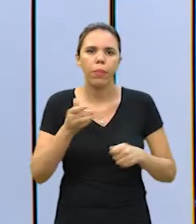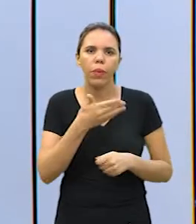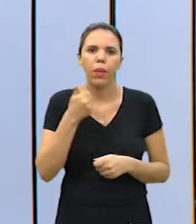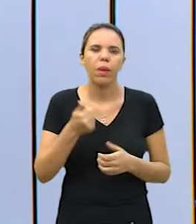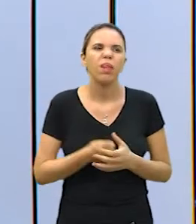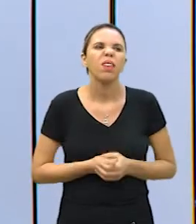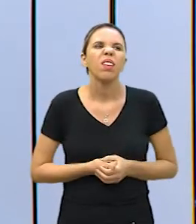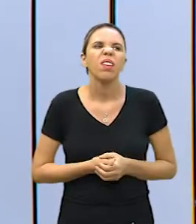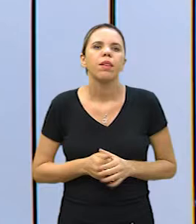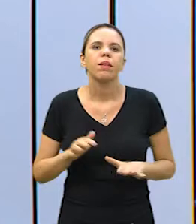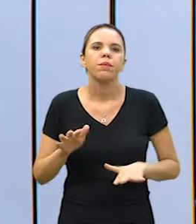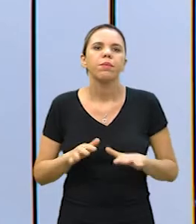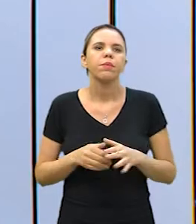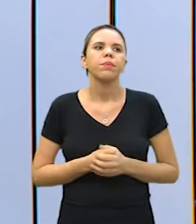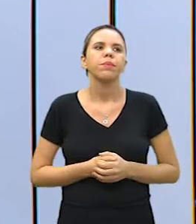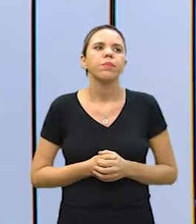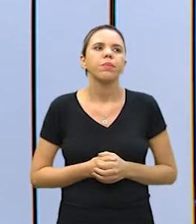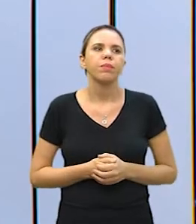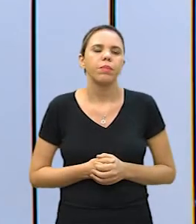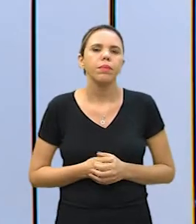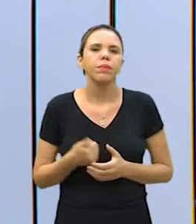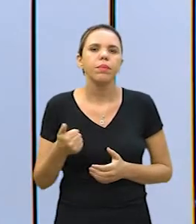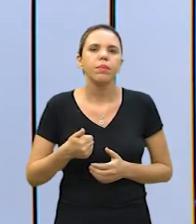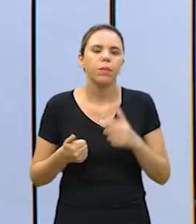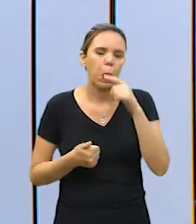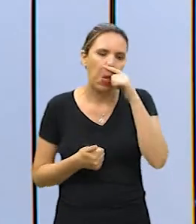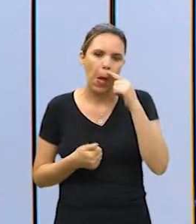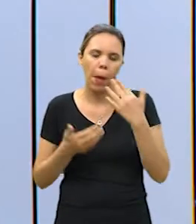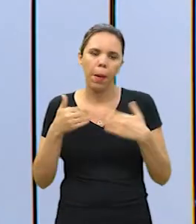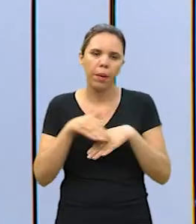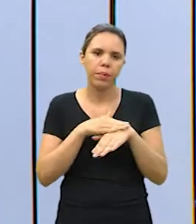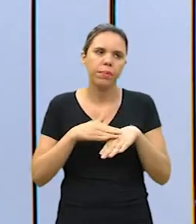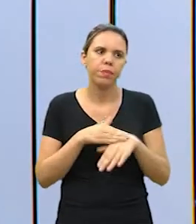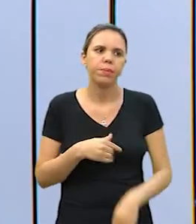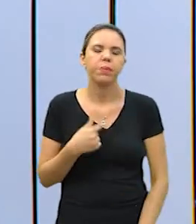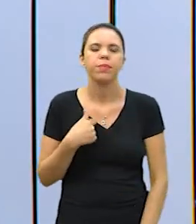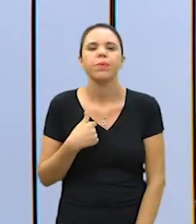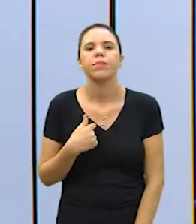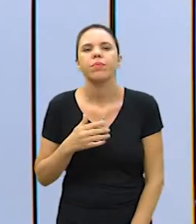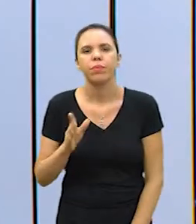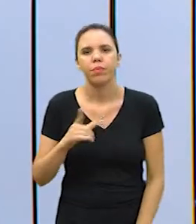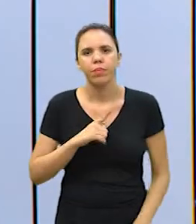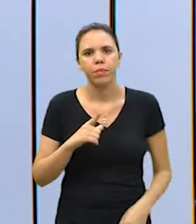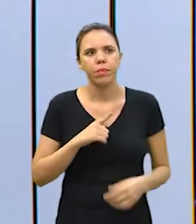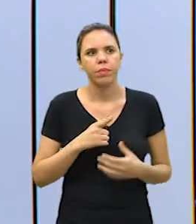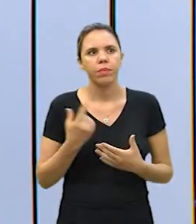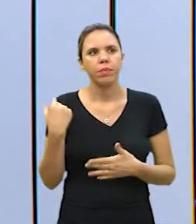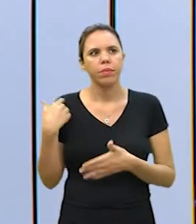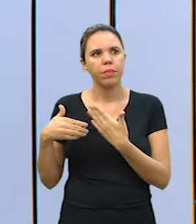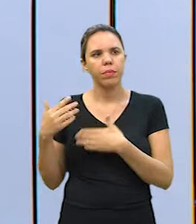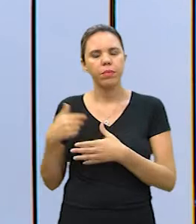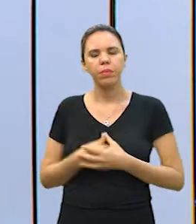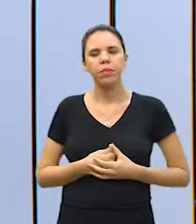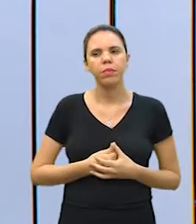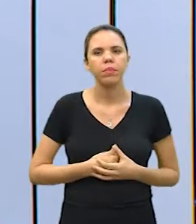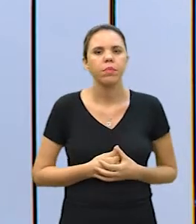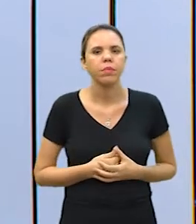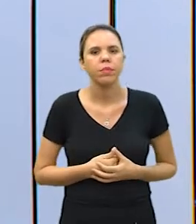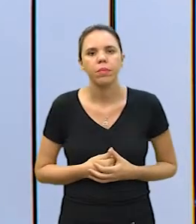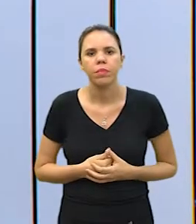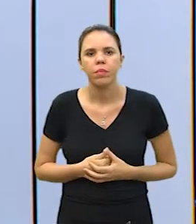podemos melhorar, talvez numa primeira abordagem, inclusive eu já tive algumas